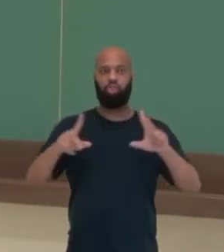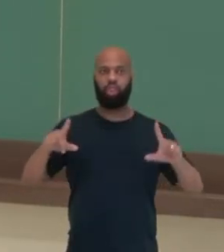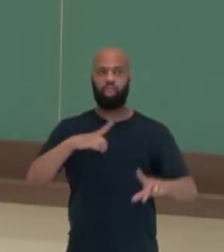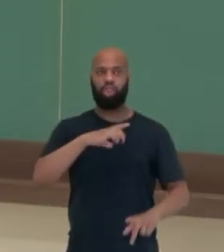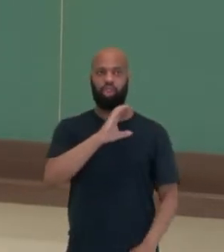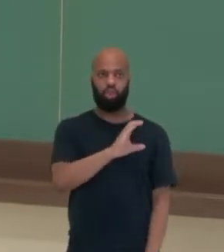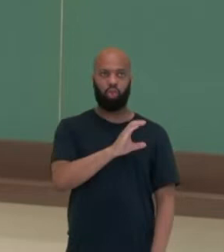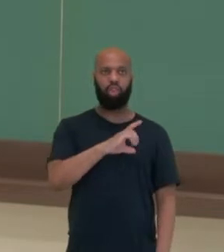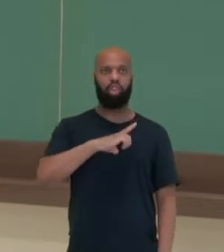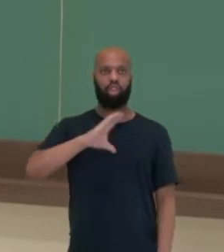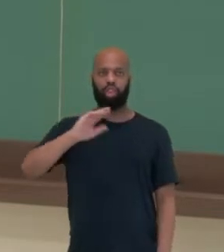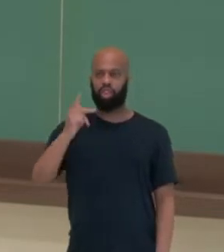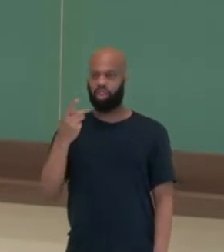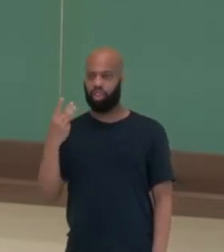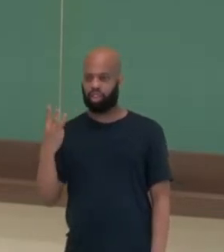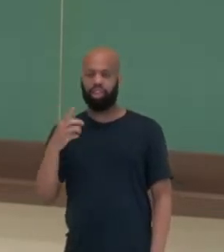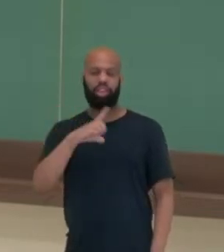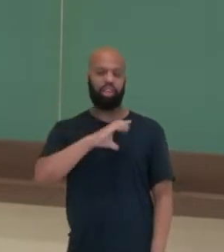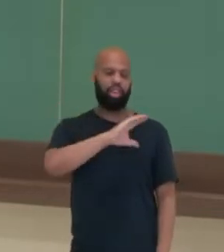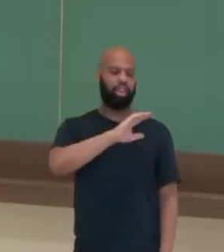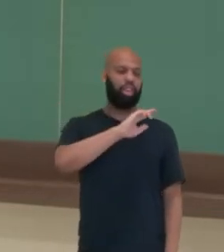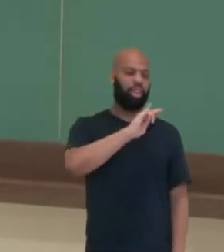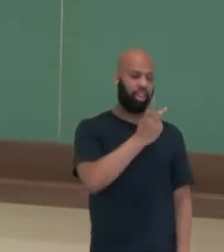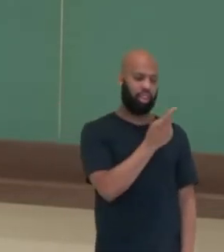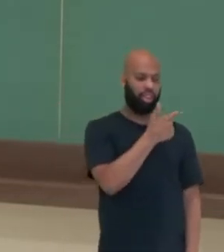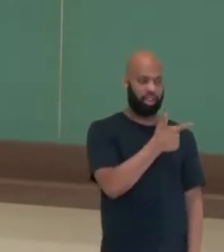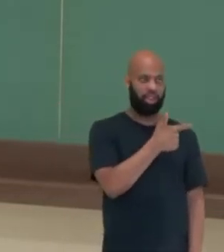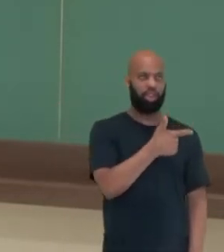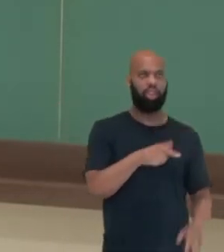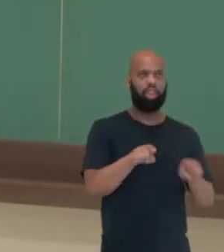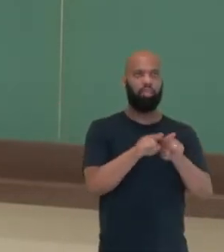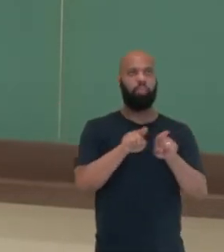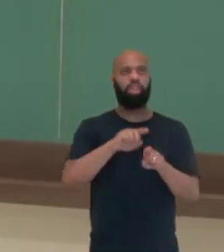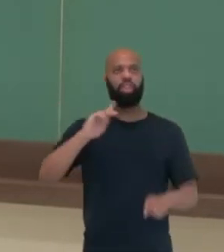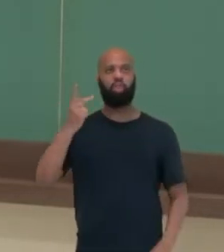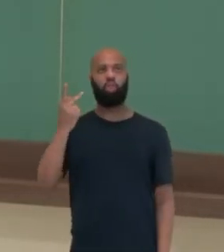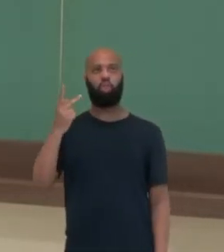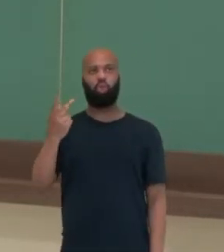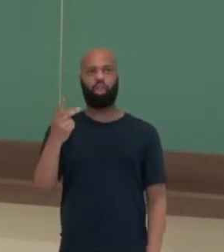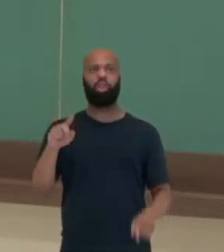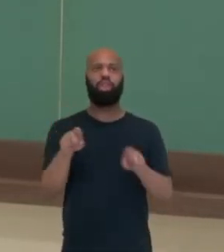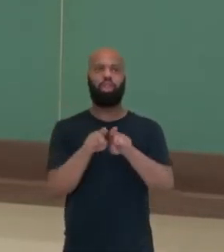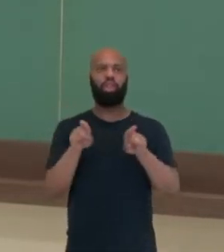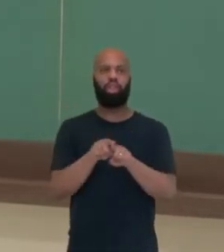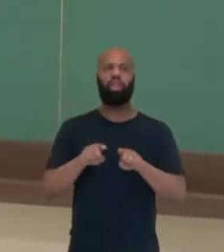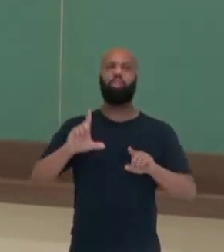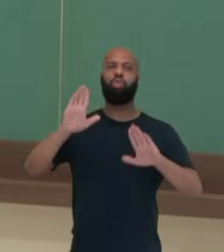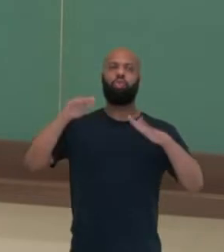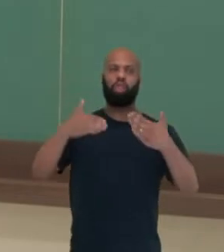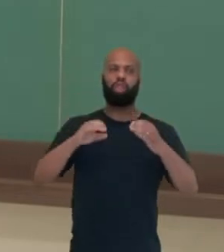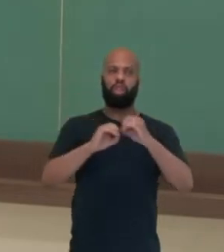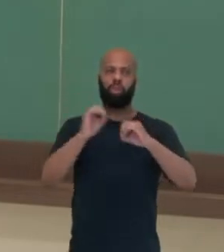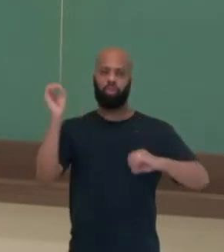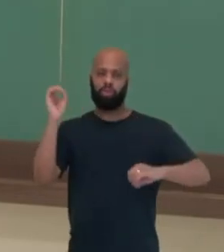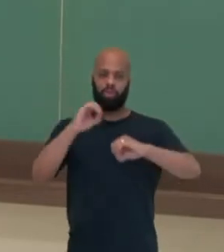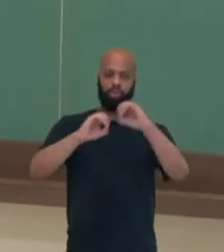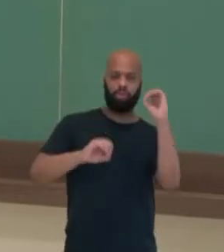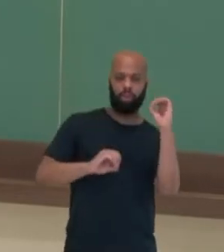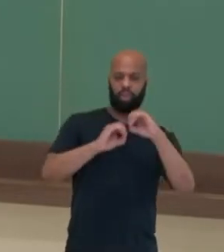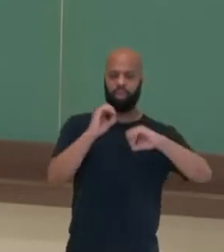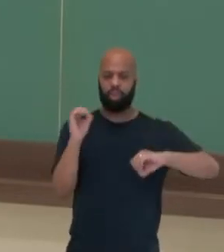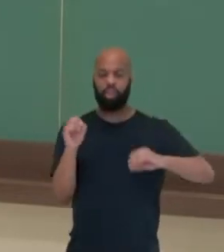cloro, CH3, CH2, CH3 e o hidrogênio. Então, esta molécula aqui, ela tem